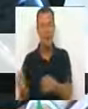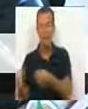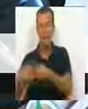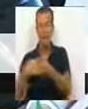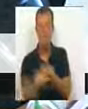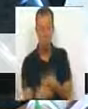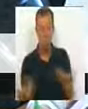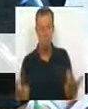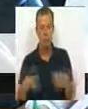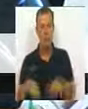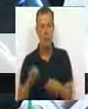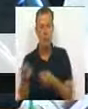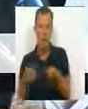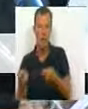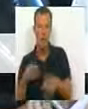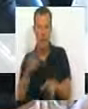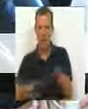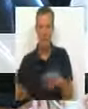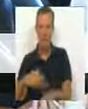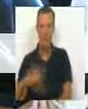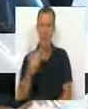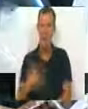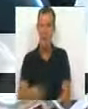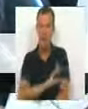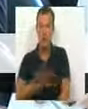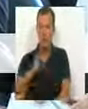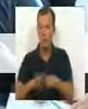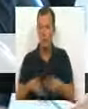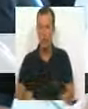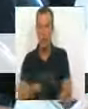do ordenamento do território e da paisagem. Muito obrigado, Sr. Ministro. Muito obrigado, Sr. Deputado. José Carlos Barros.